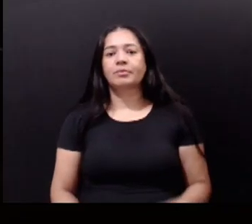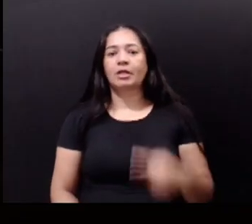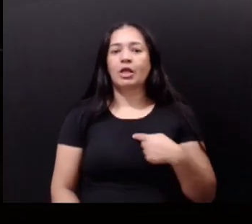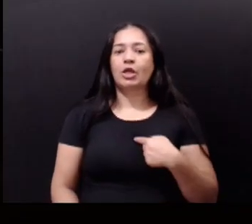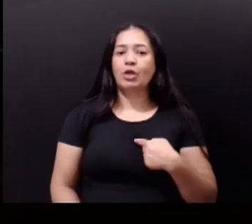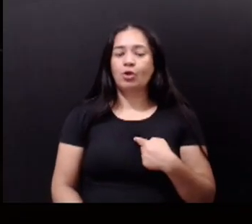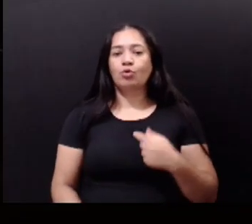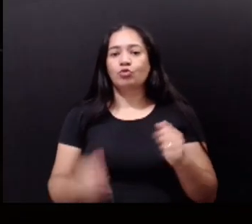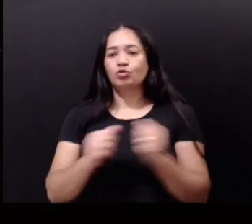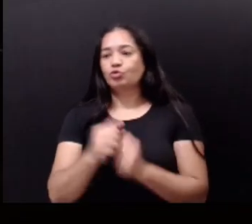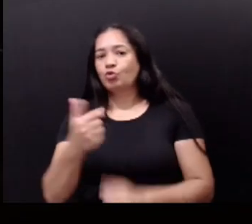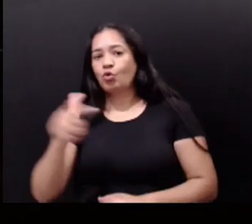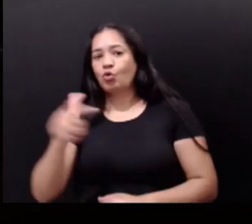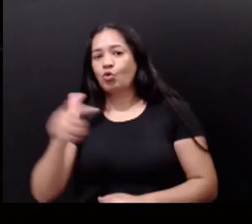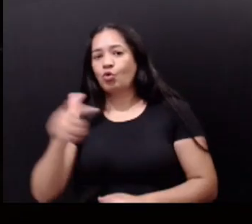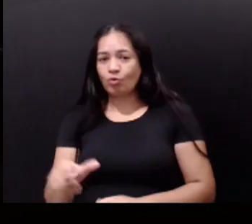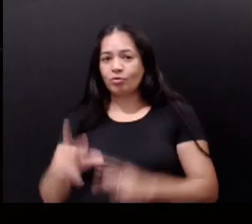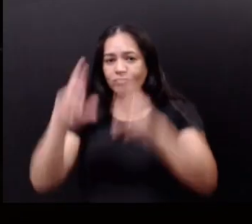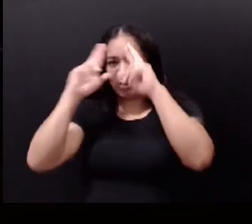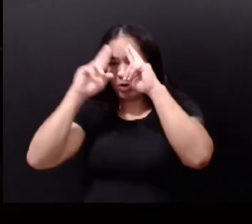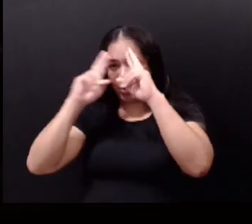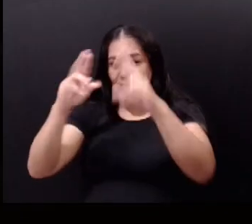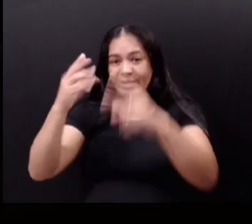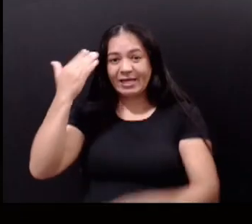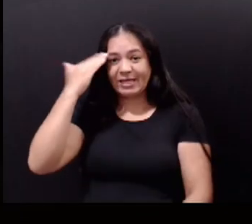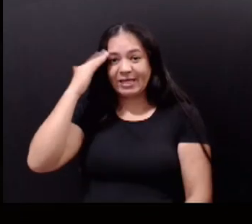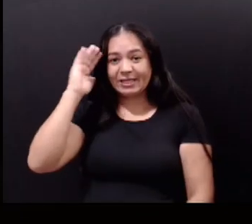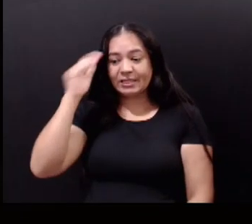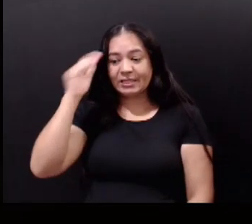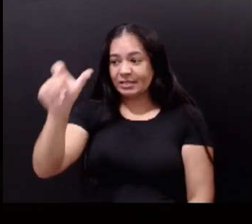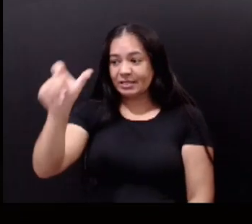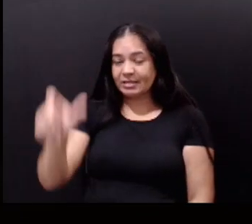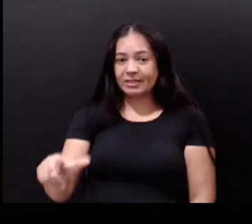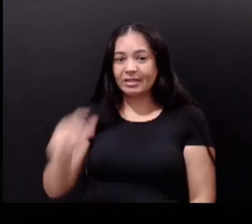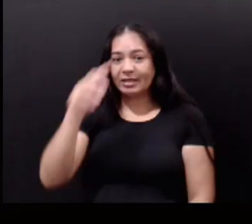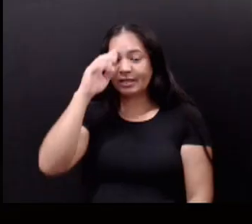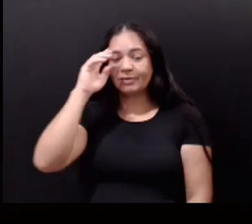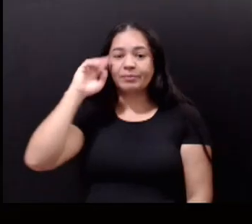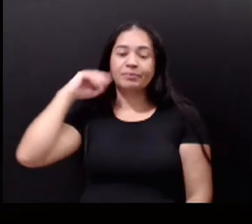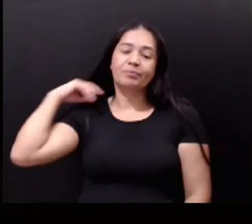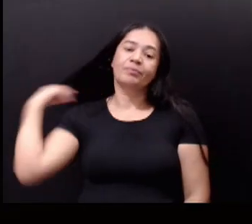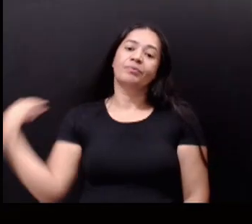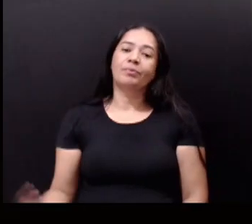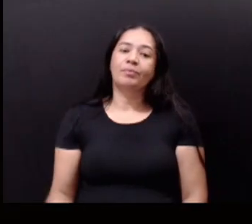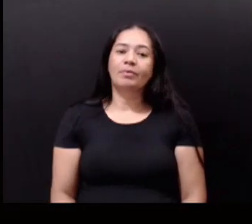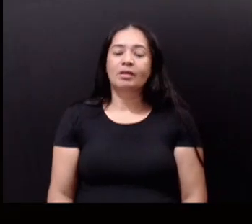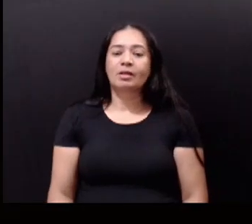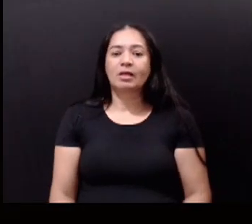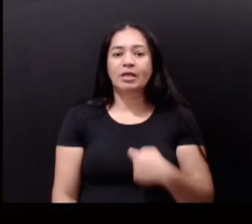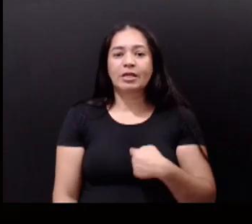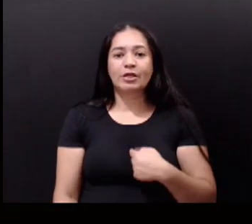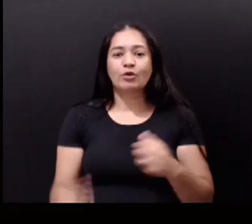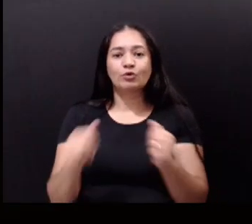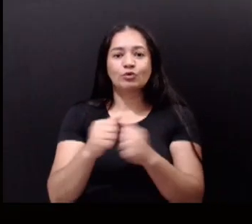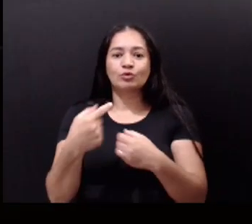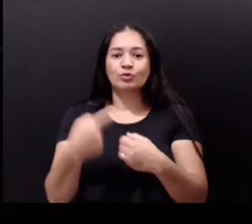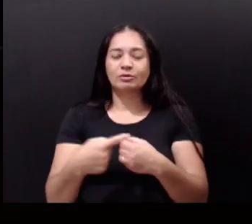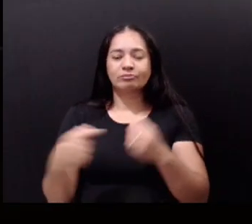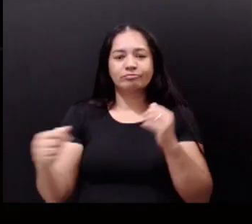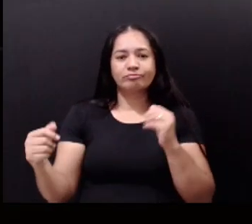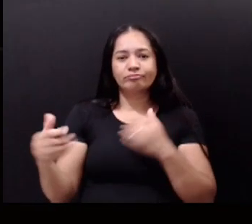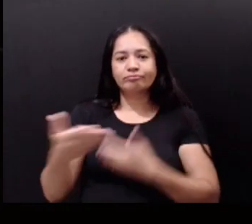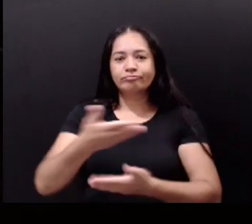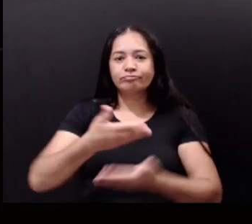respeito, de entender o outro tipo de pessoa, né? E eu com a cidade, a circulação, o direito de estar